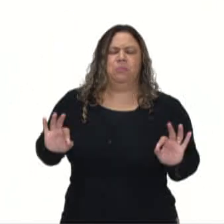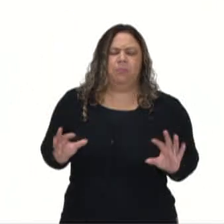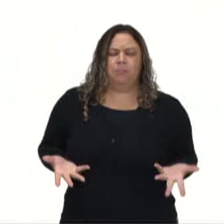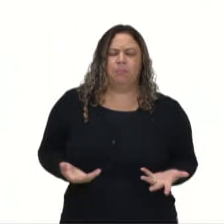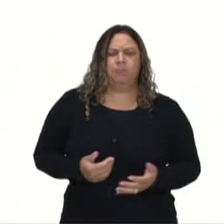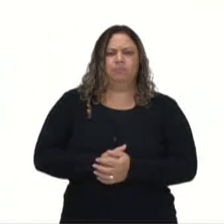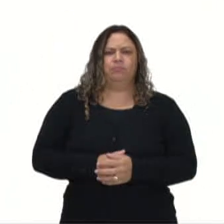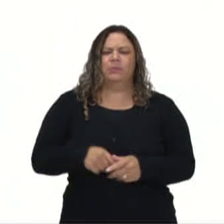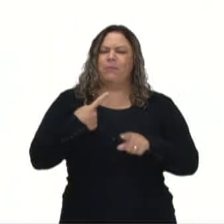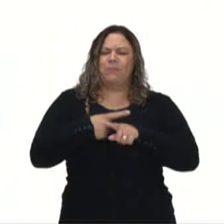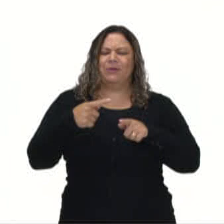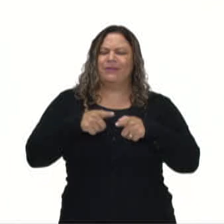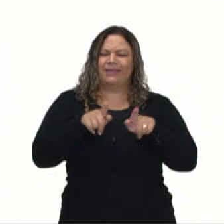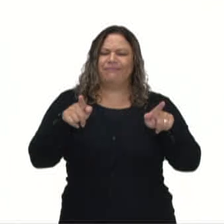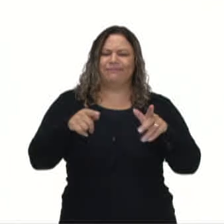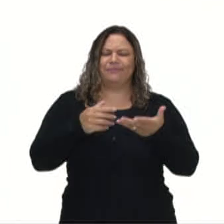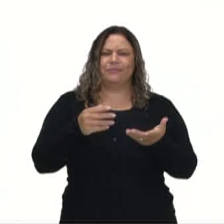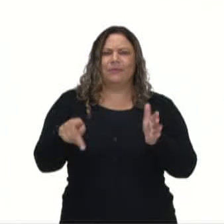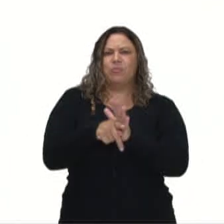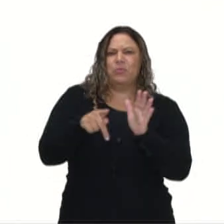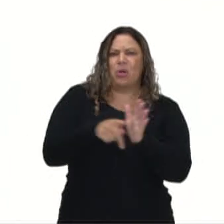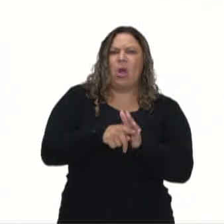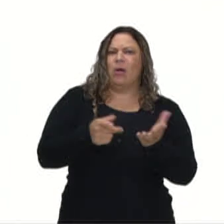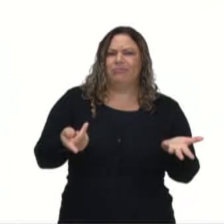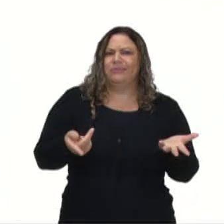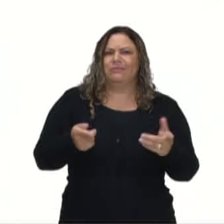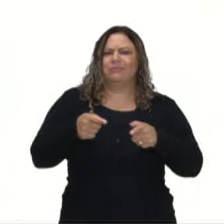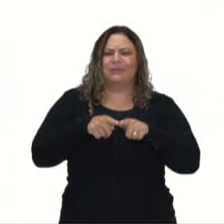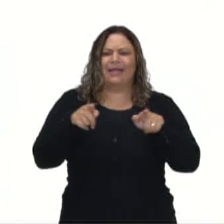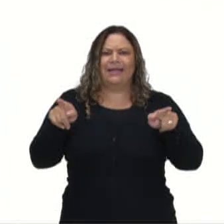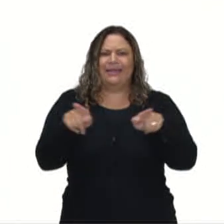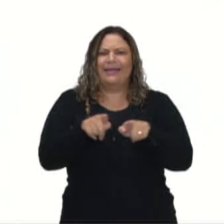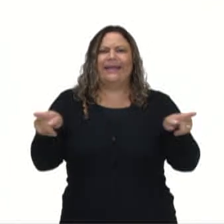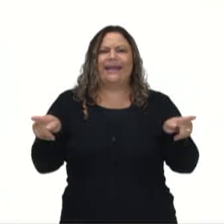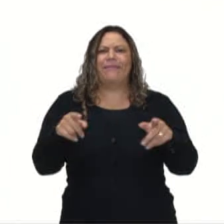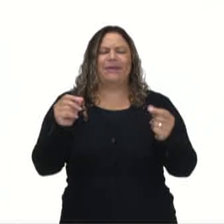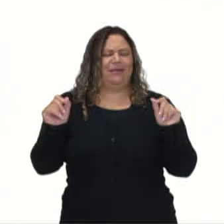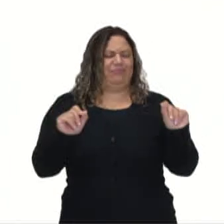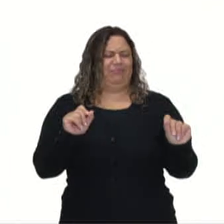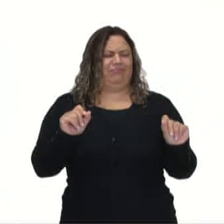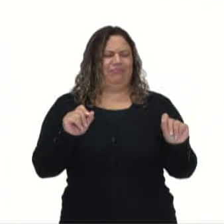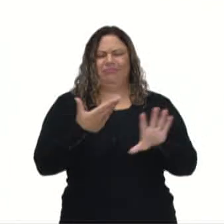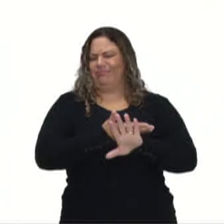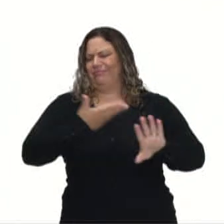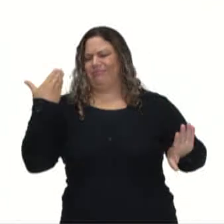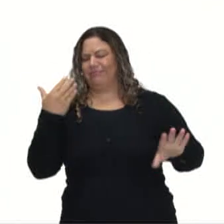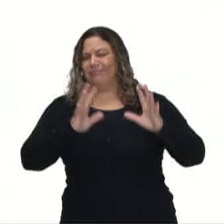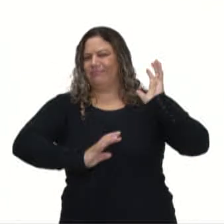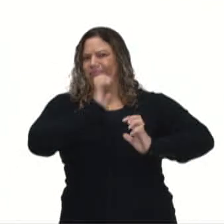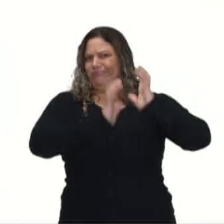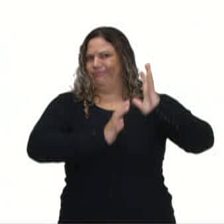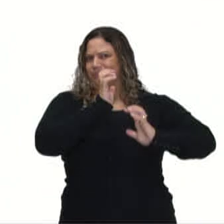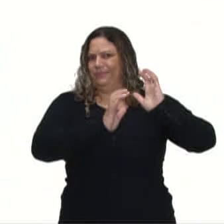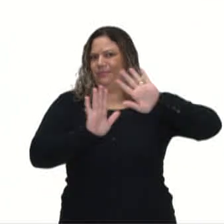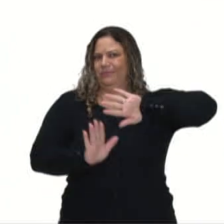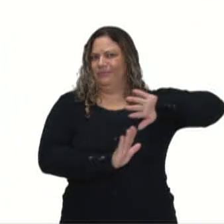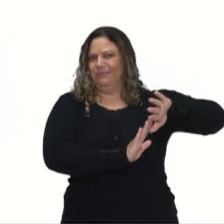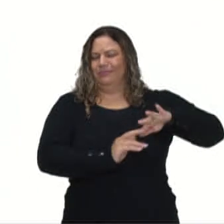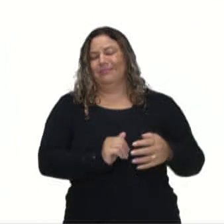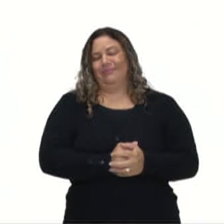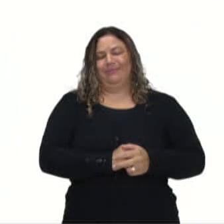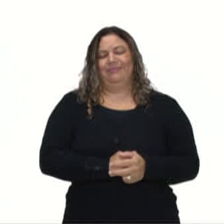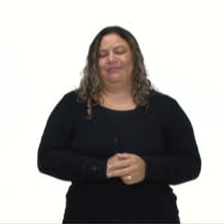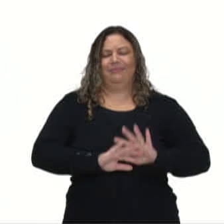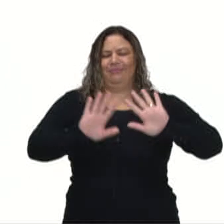gramaticais e é por isso que passo de largo quando brigam 2 gramáticos. Se brigam 3, não saio de